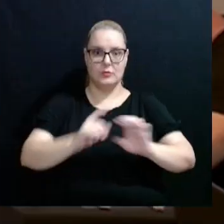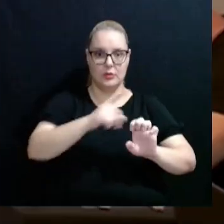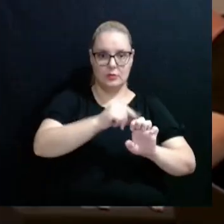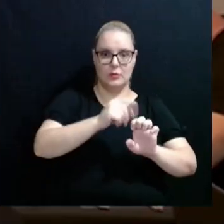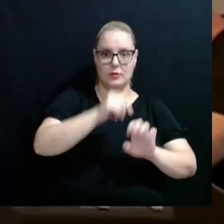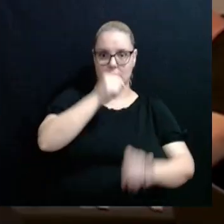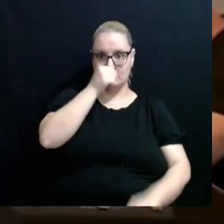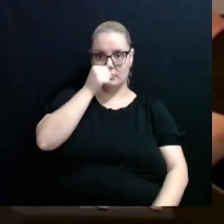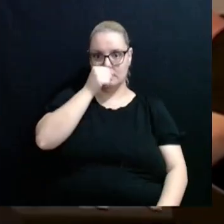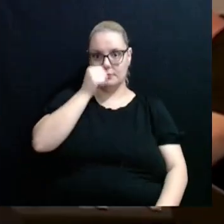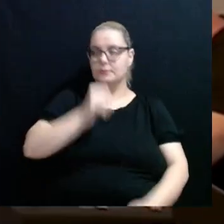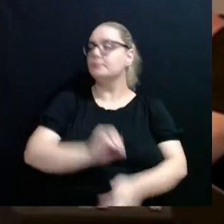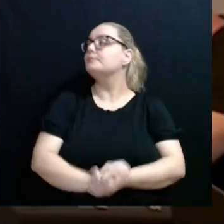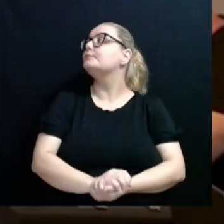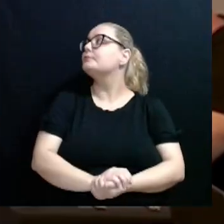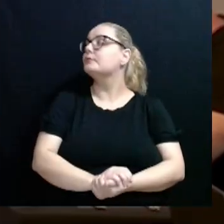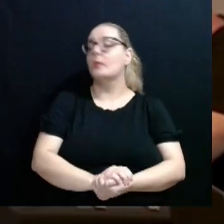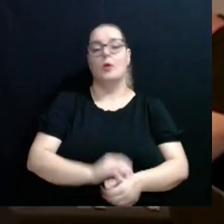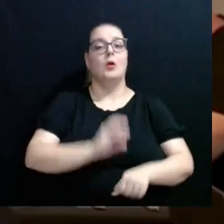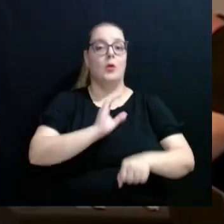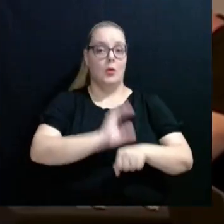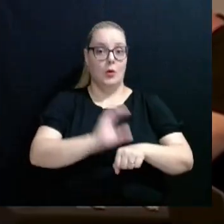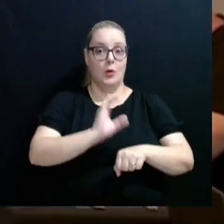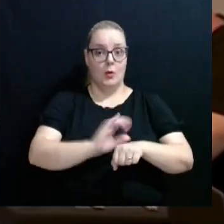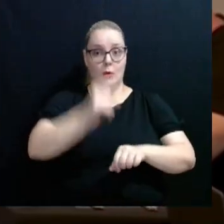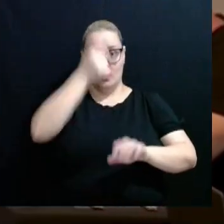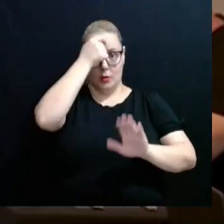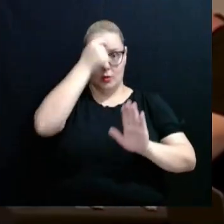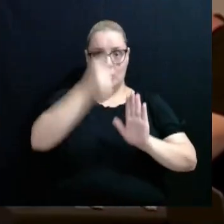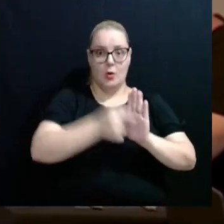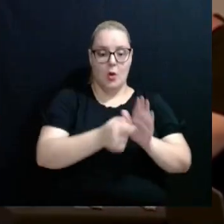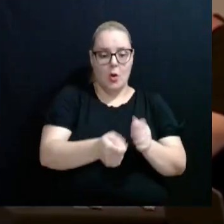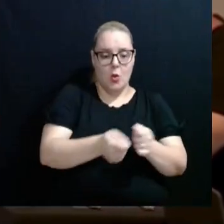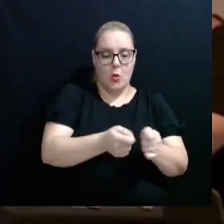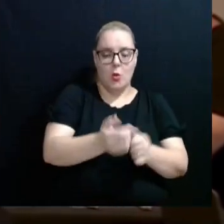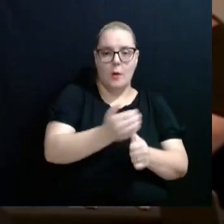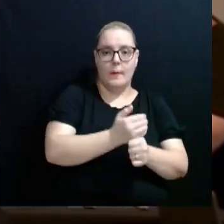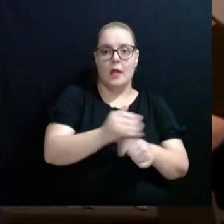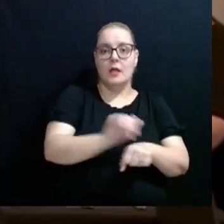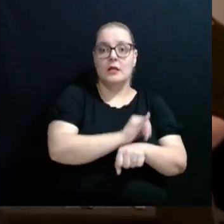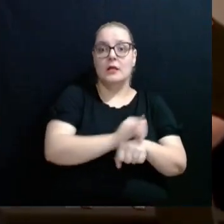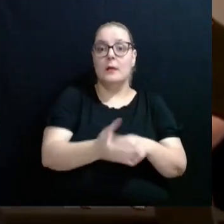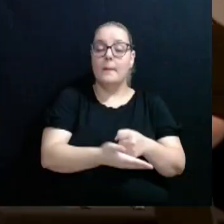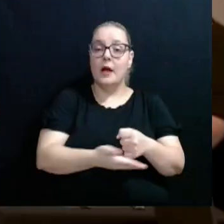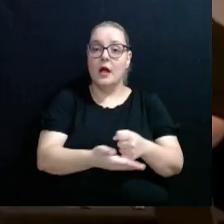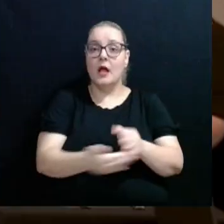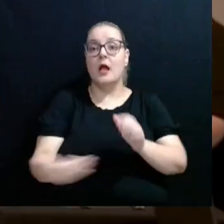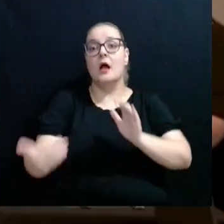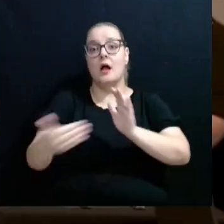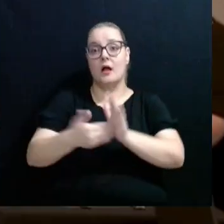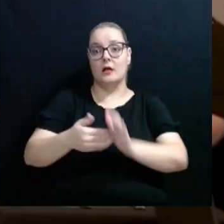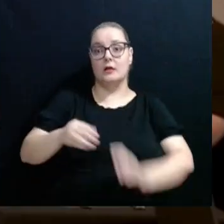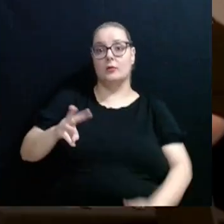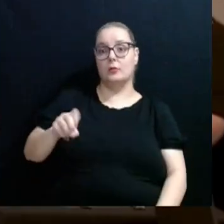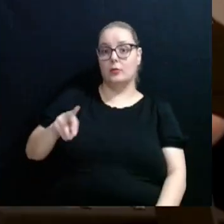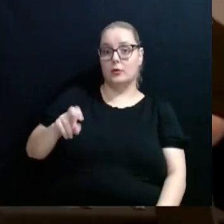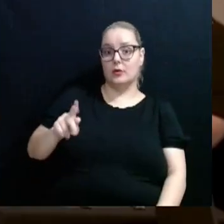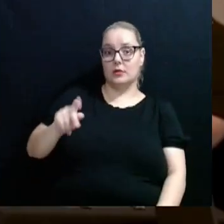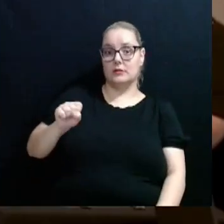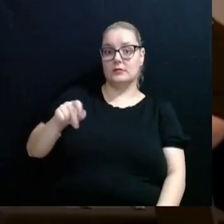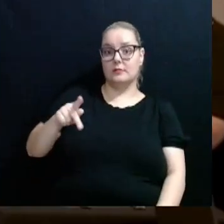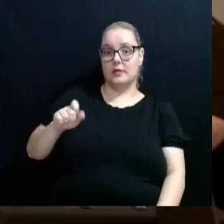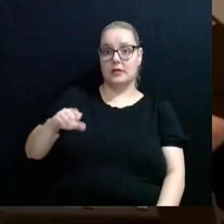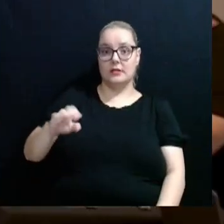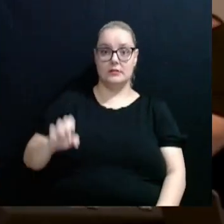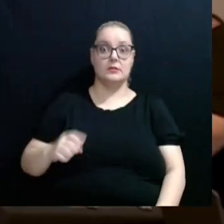inteligência artificial, ele traz desde o domínio de ferramentas básicas até workspaces e noções de agentes